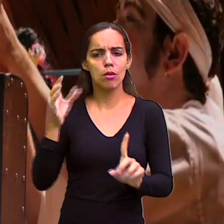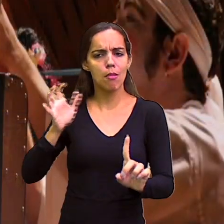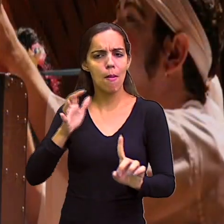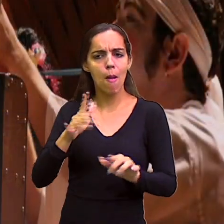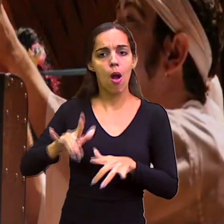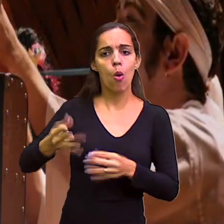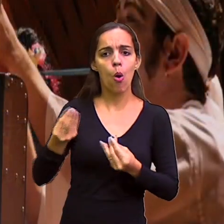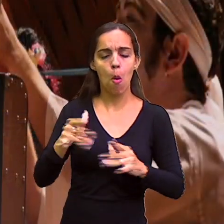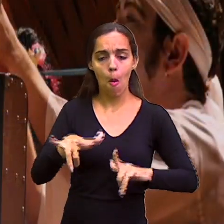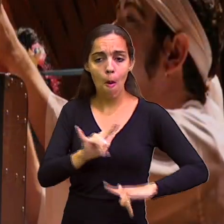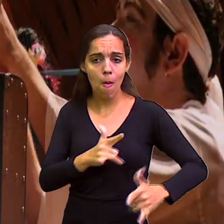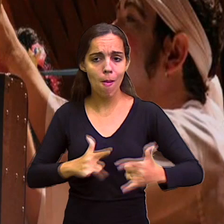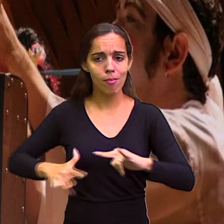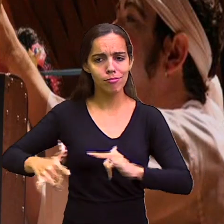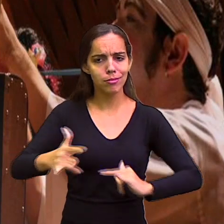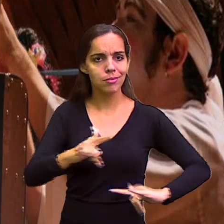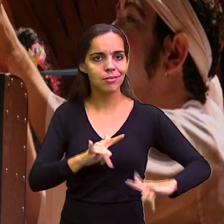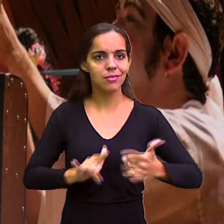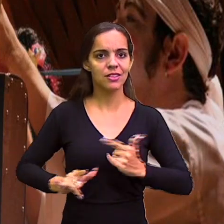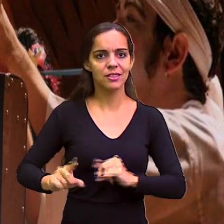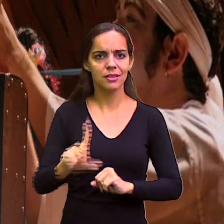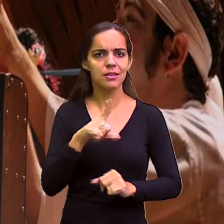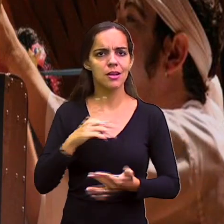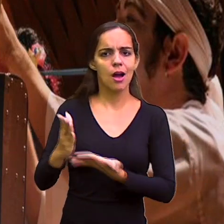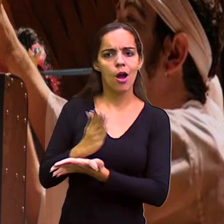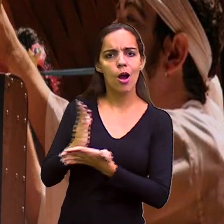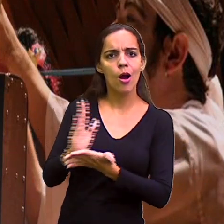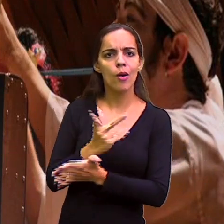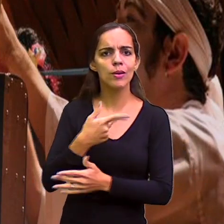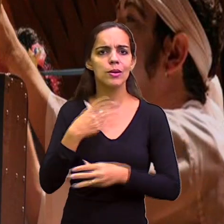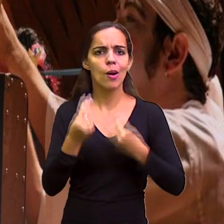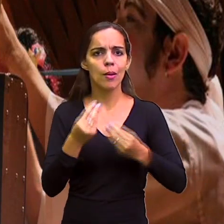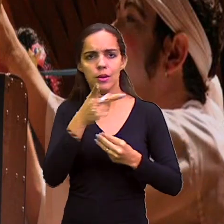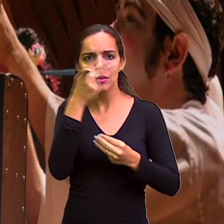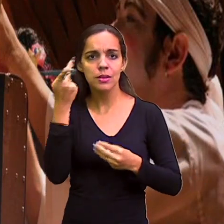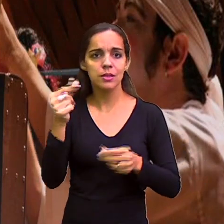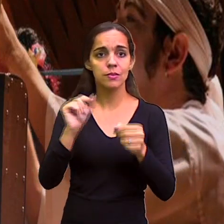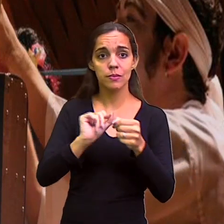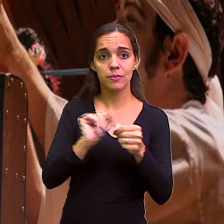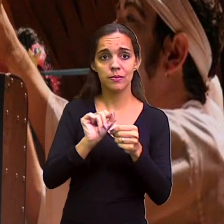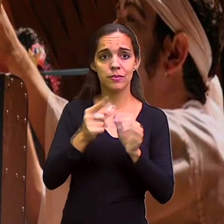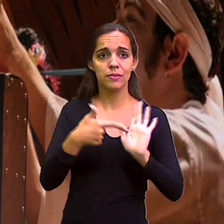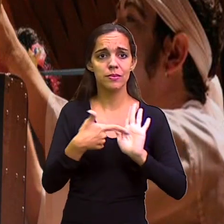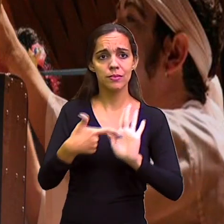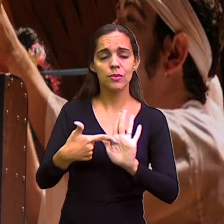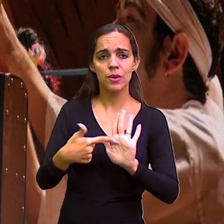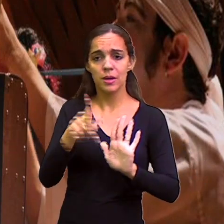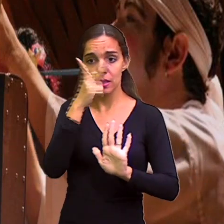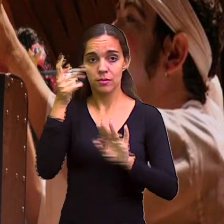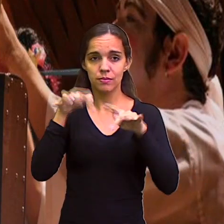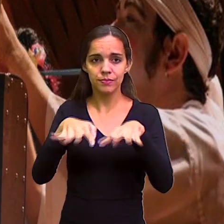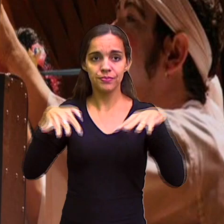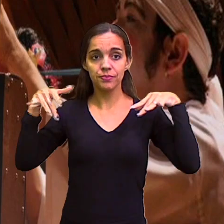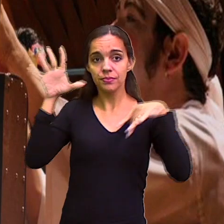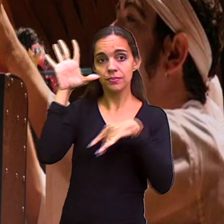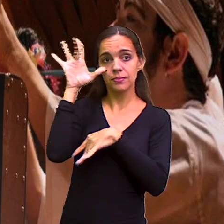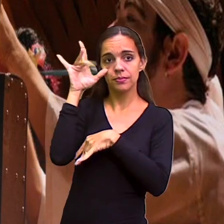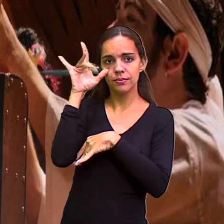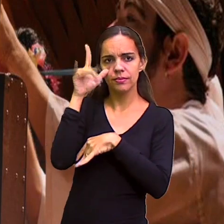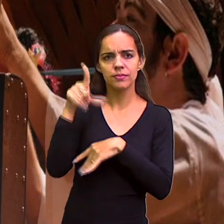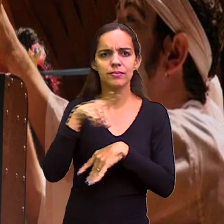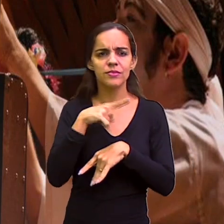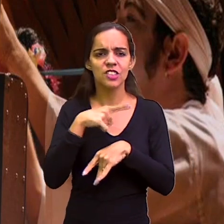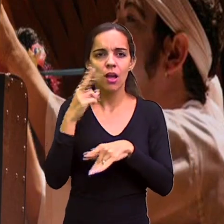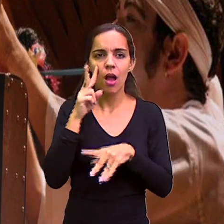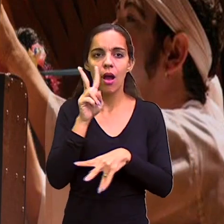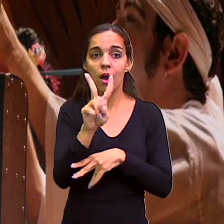de varas entre uma luz e uma tela, o que faz com que o espectador, sentado diante da